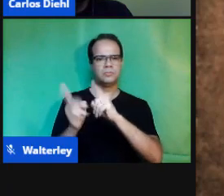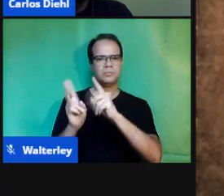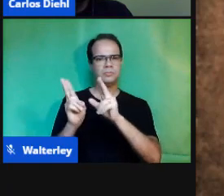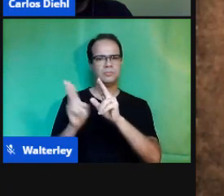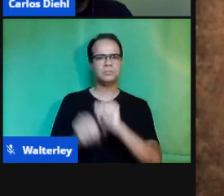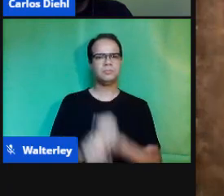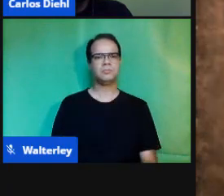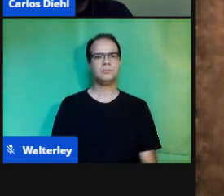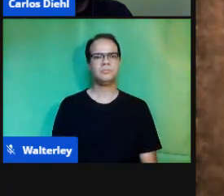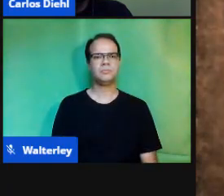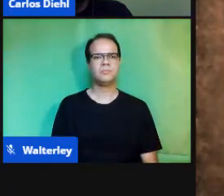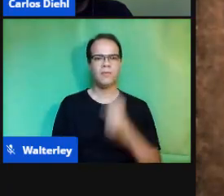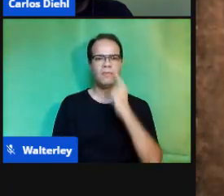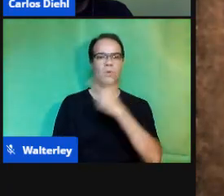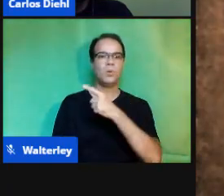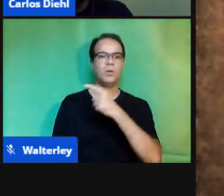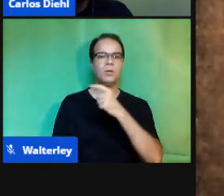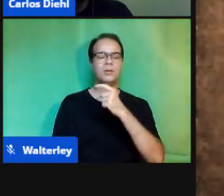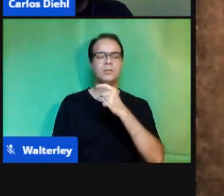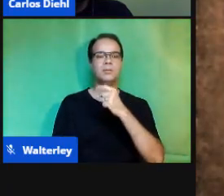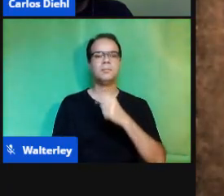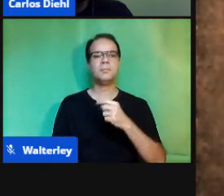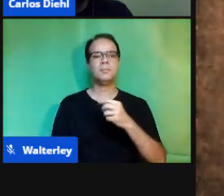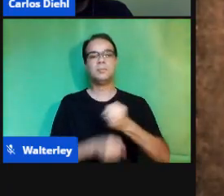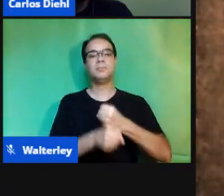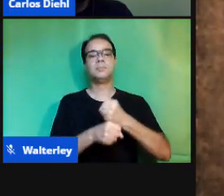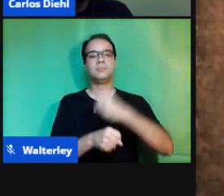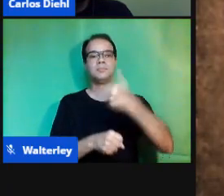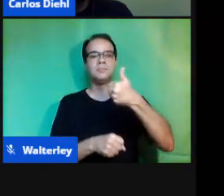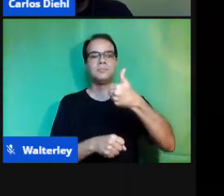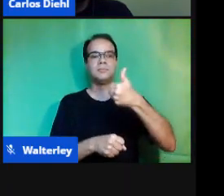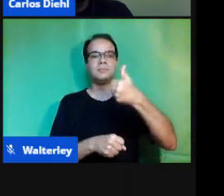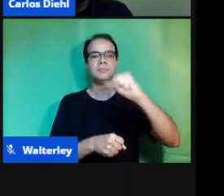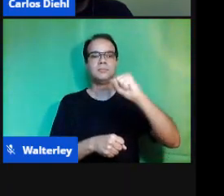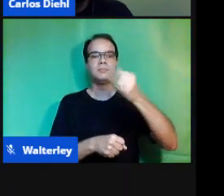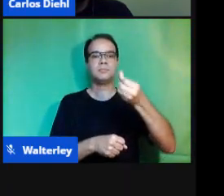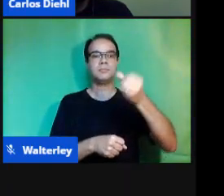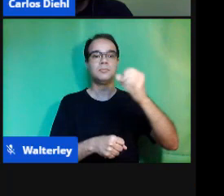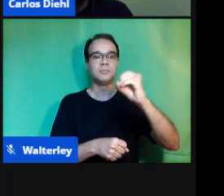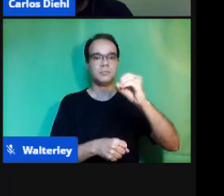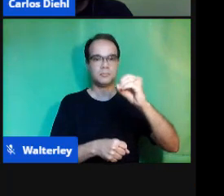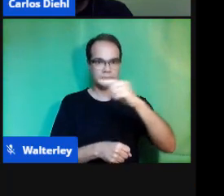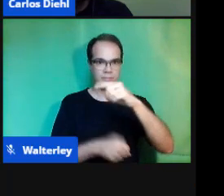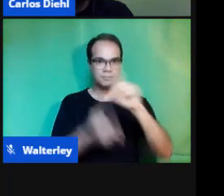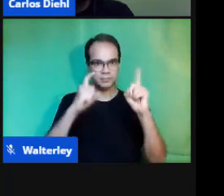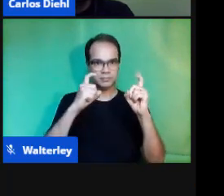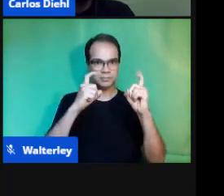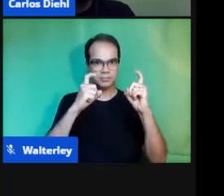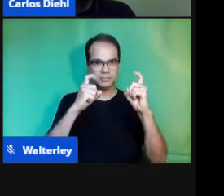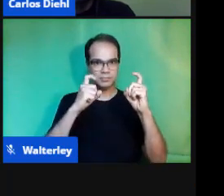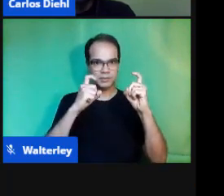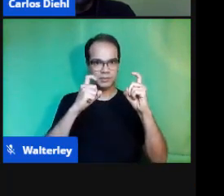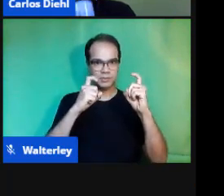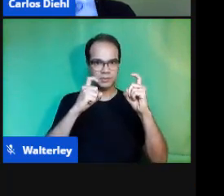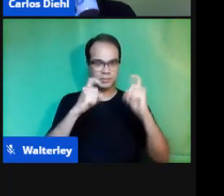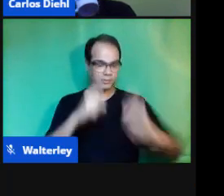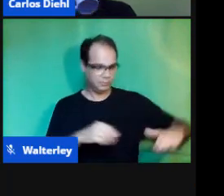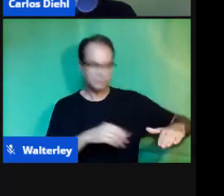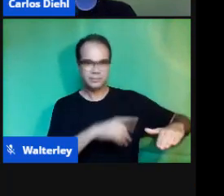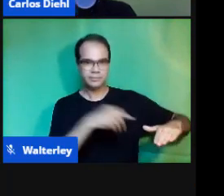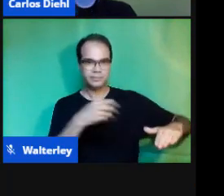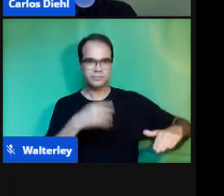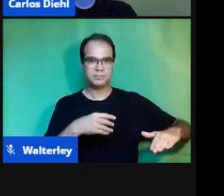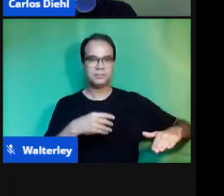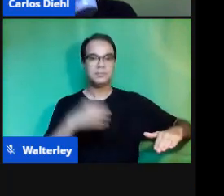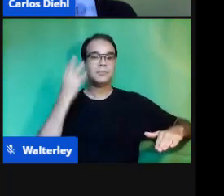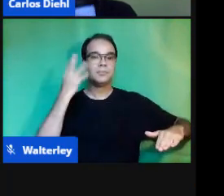Ela foi feita no Recife, em 1860. O menino veio com a sua ama. Para ter